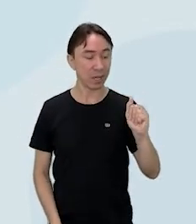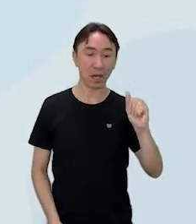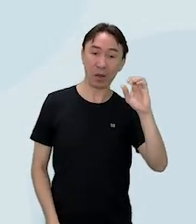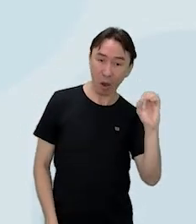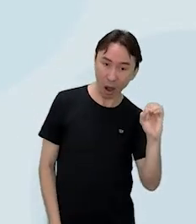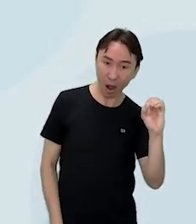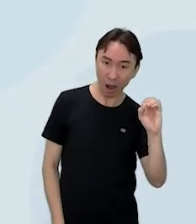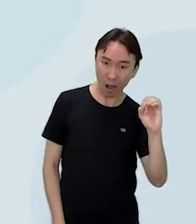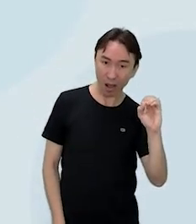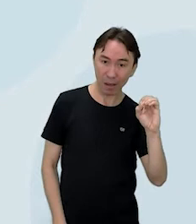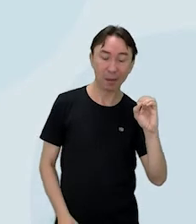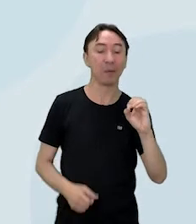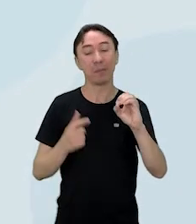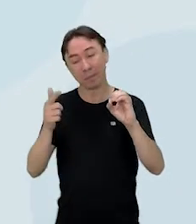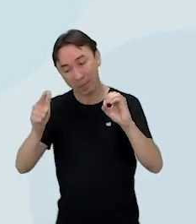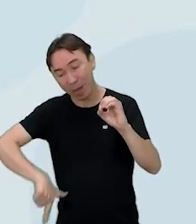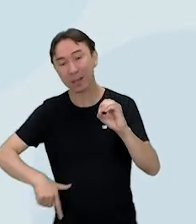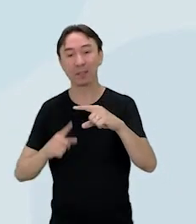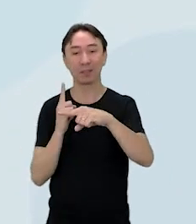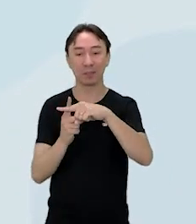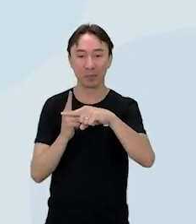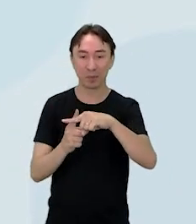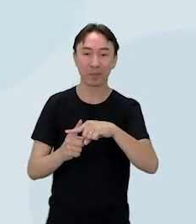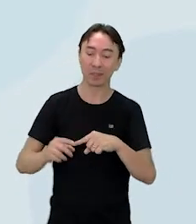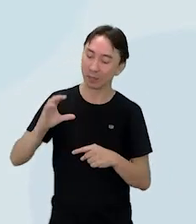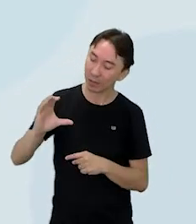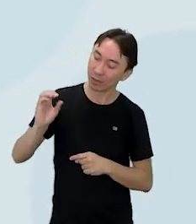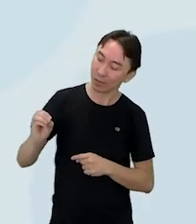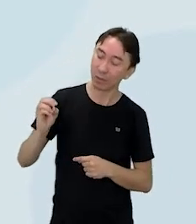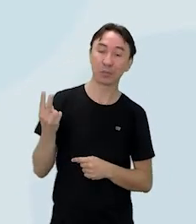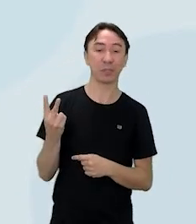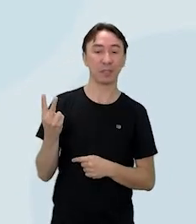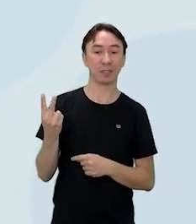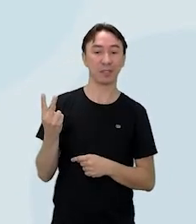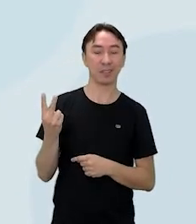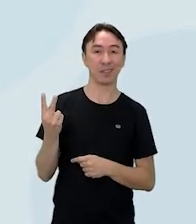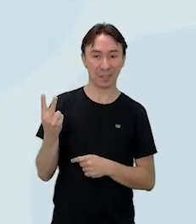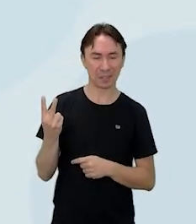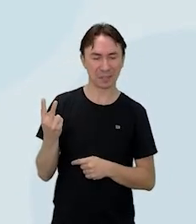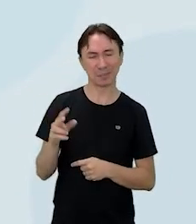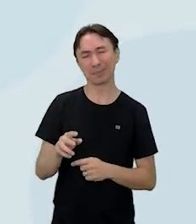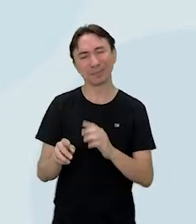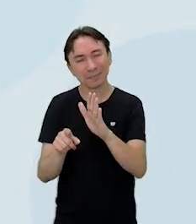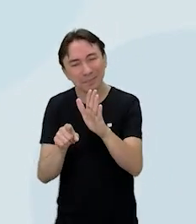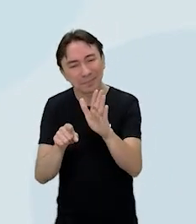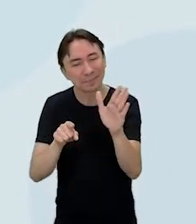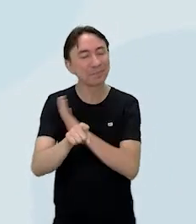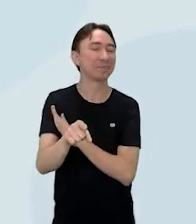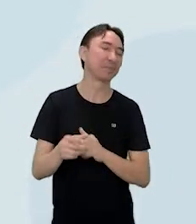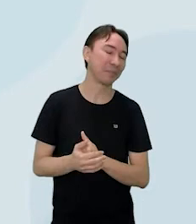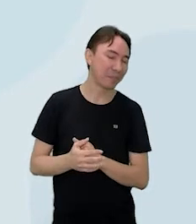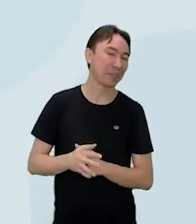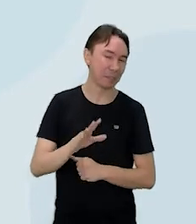professor, uma perguntinha legal aí para você e para os estudantes.